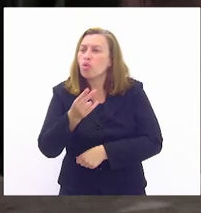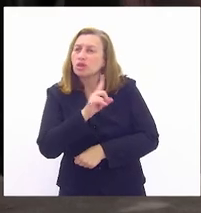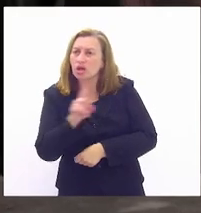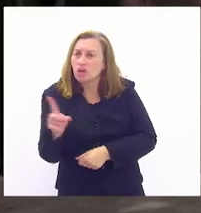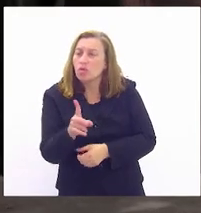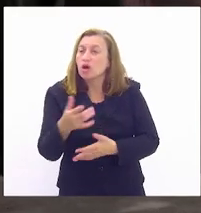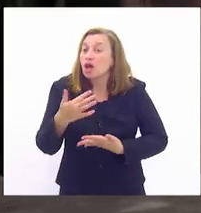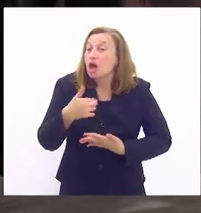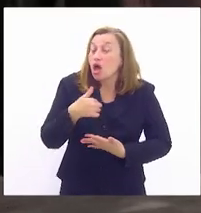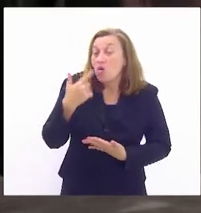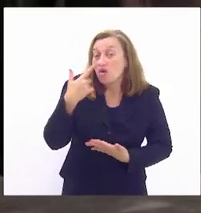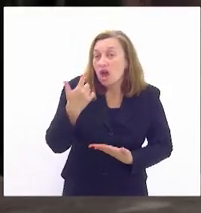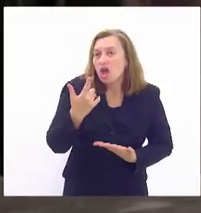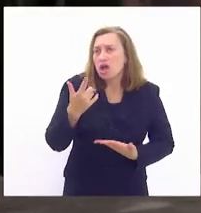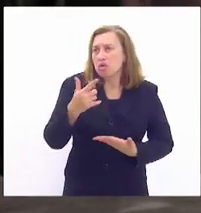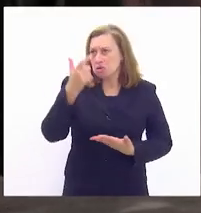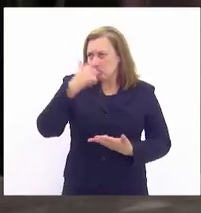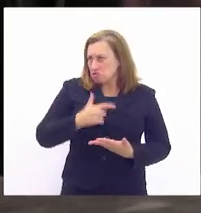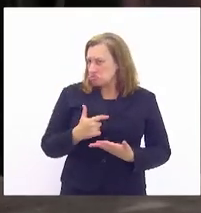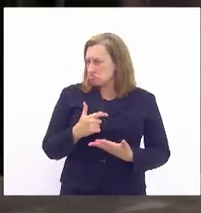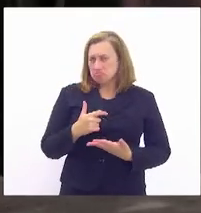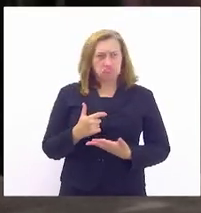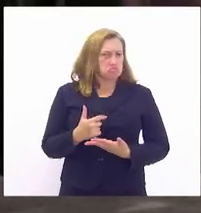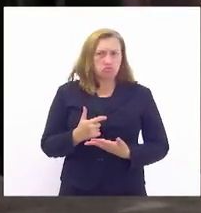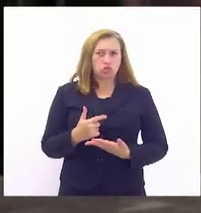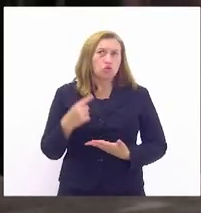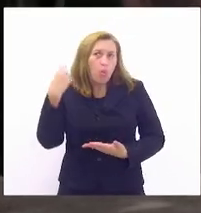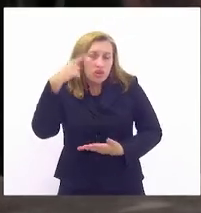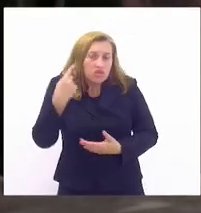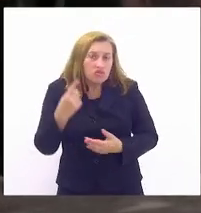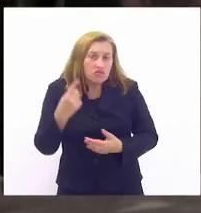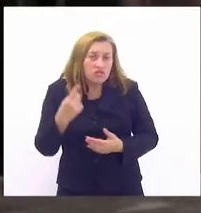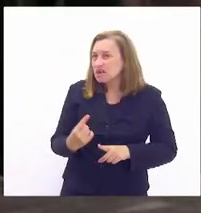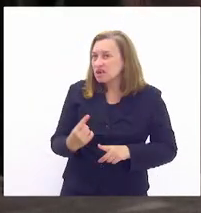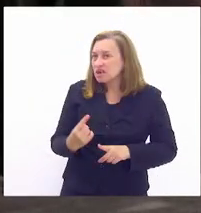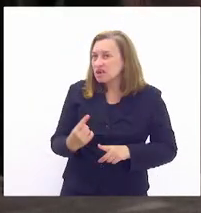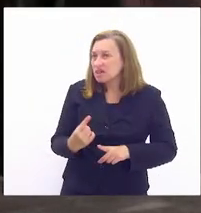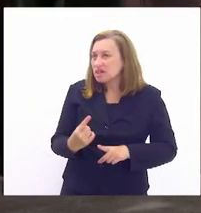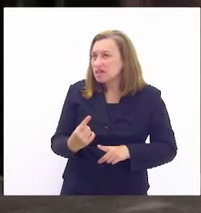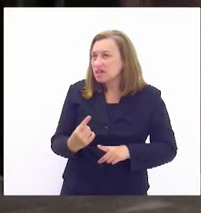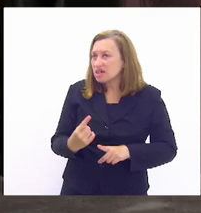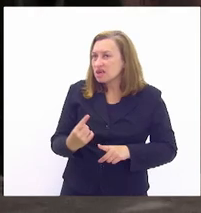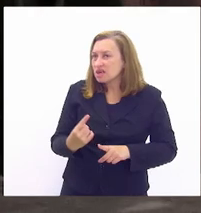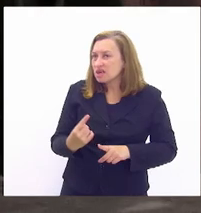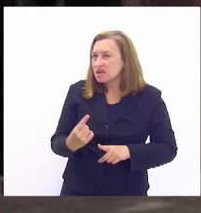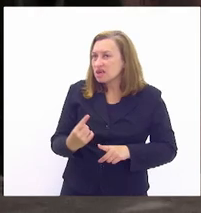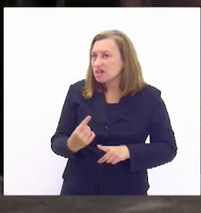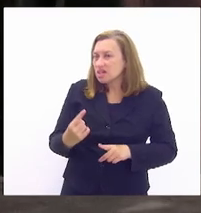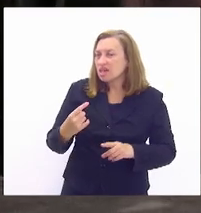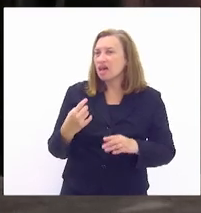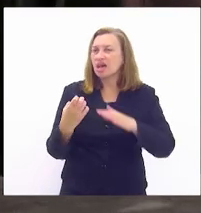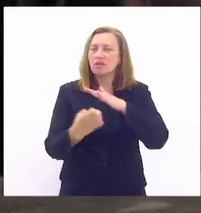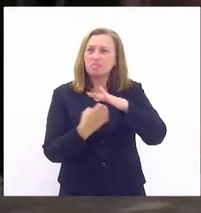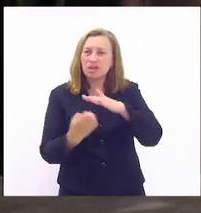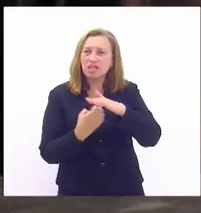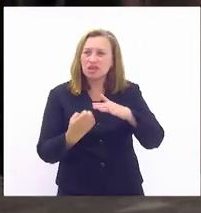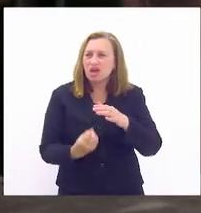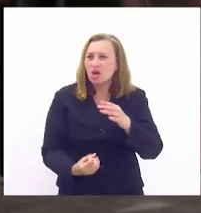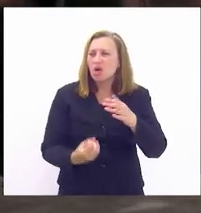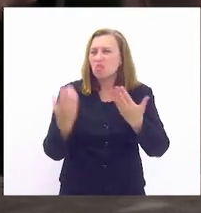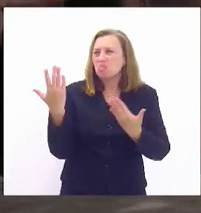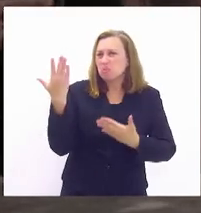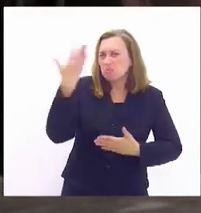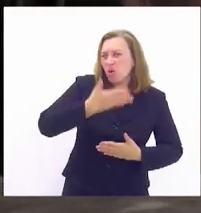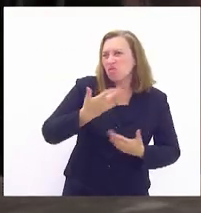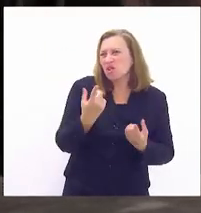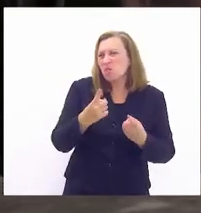Eu vejo, eu não sou advogado, muitos aqui são, né, mas fazer a empresa vir aqui, provavelmente, produzir provas contra si,